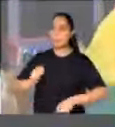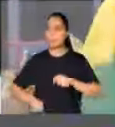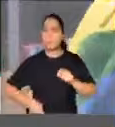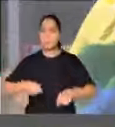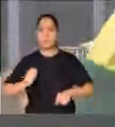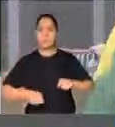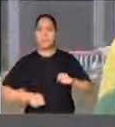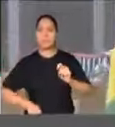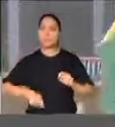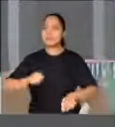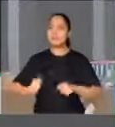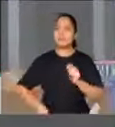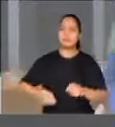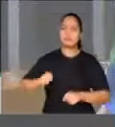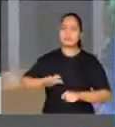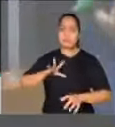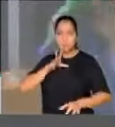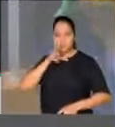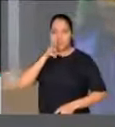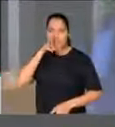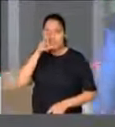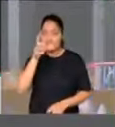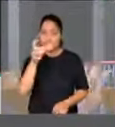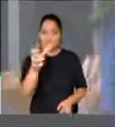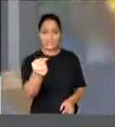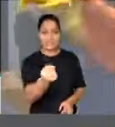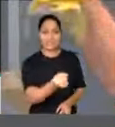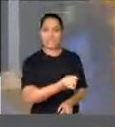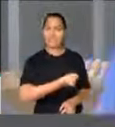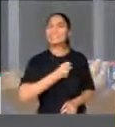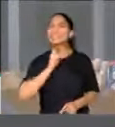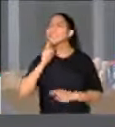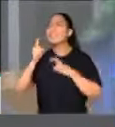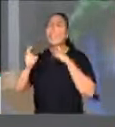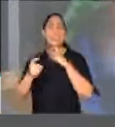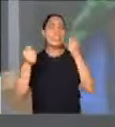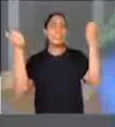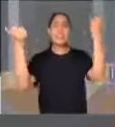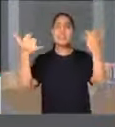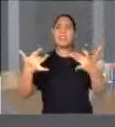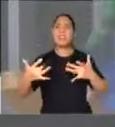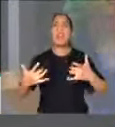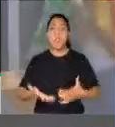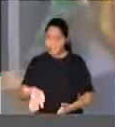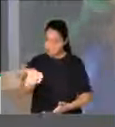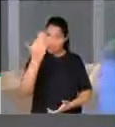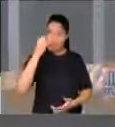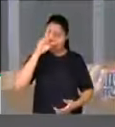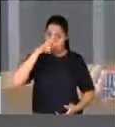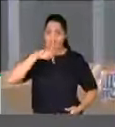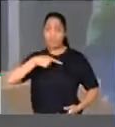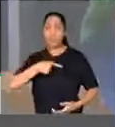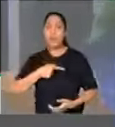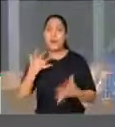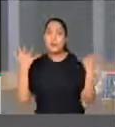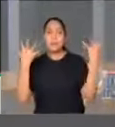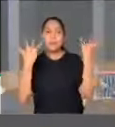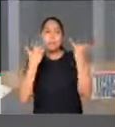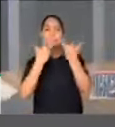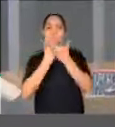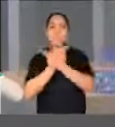afoxé e a força de onde vem, ninguém explica, vem de nós, da sociedade, ela é bonita.